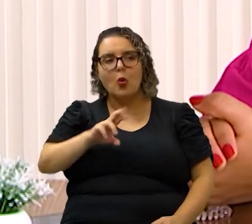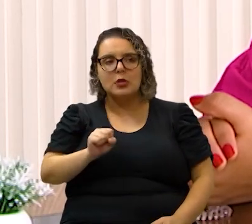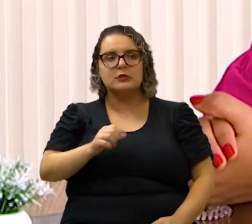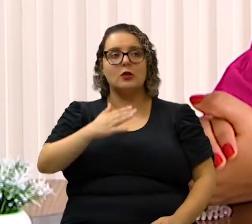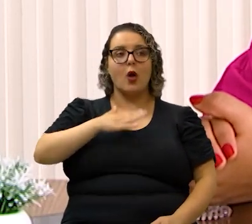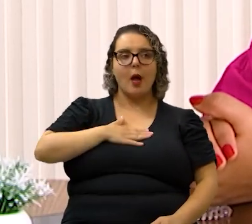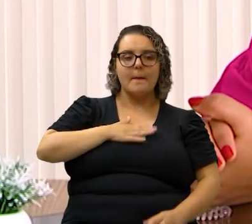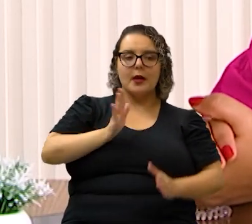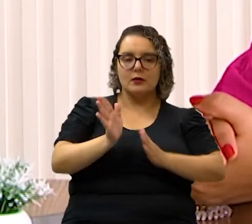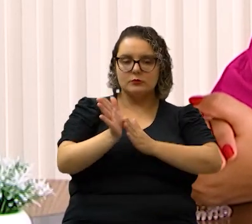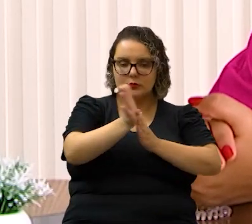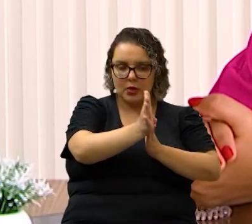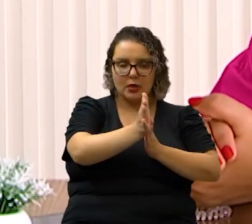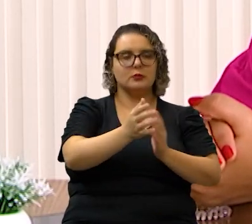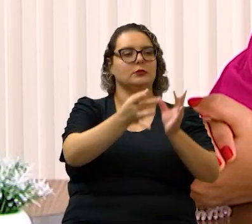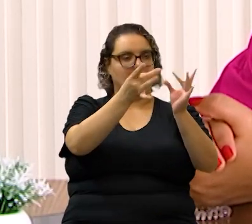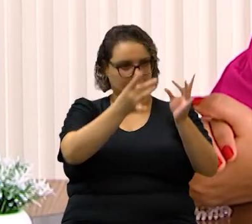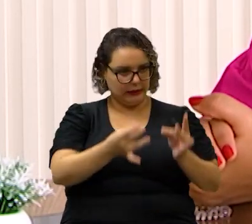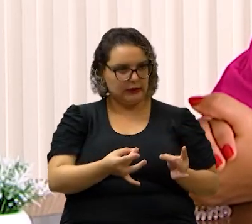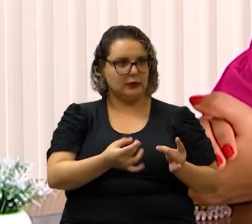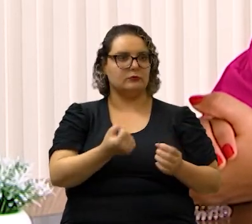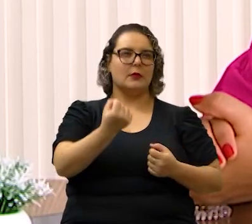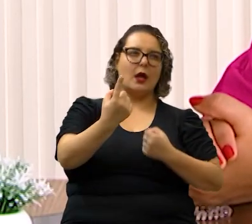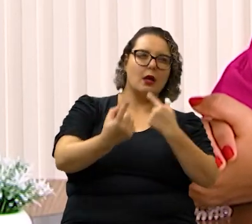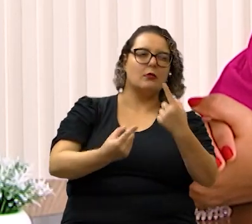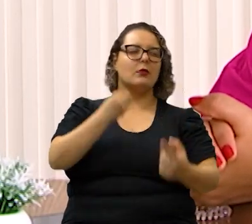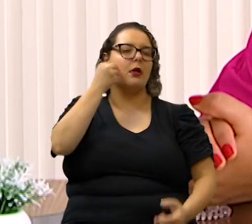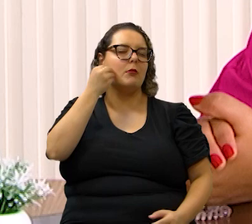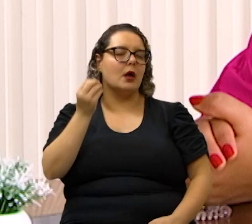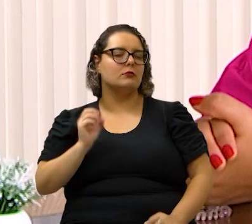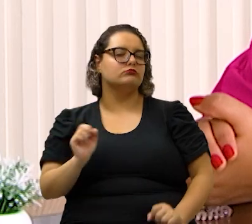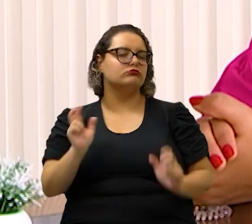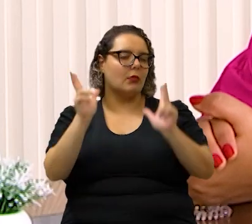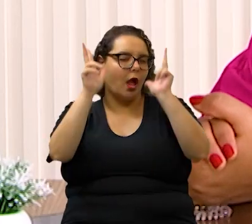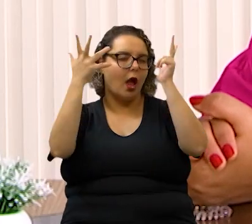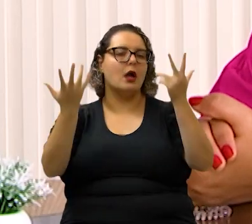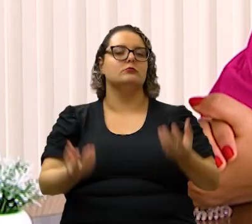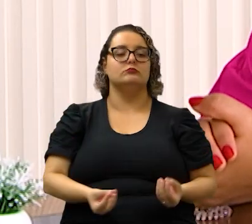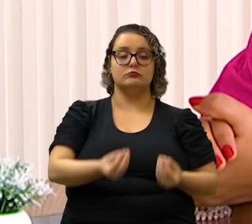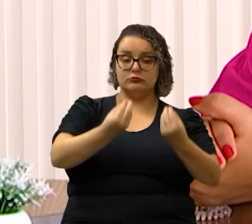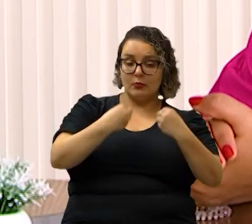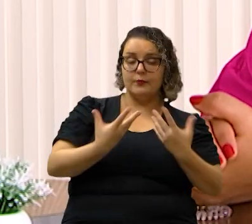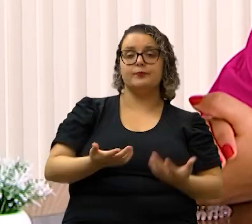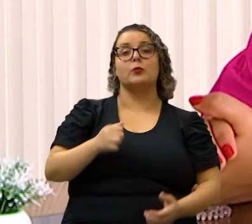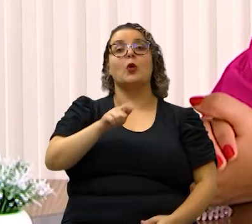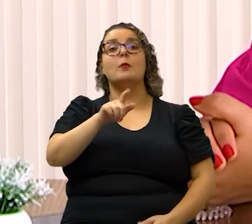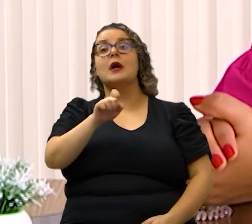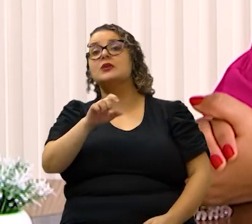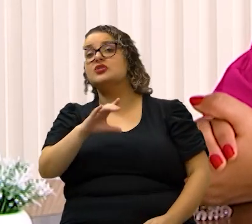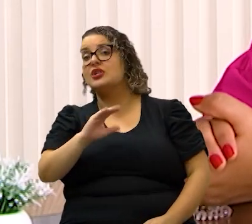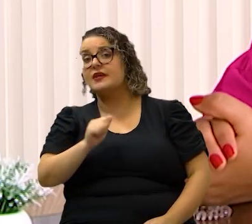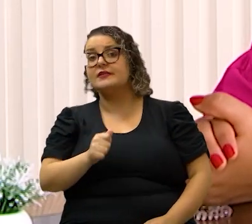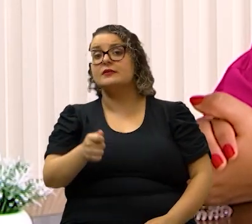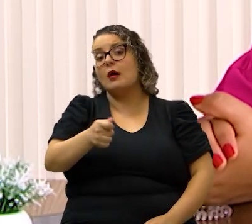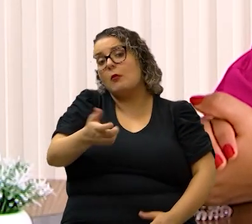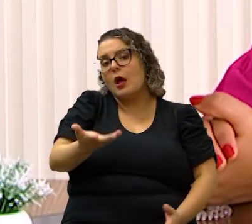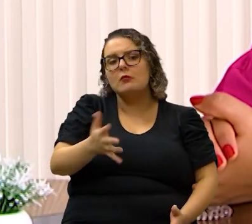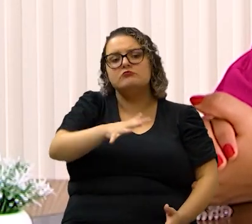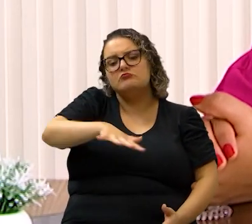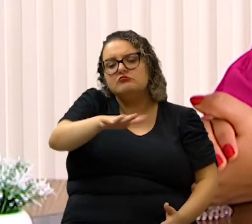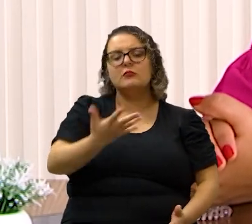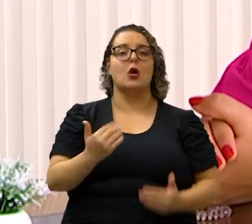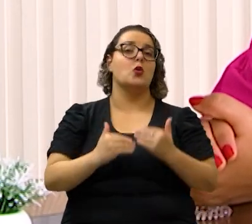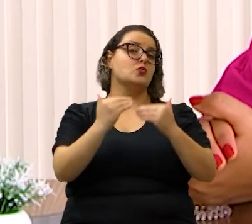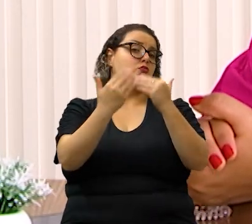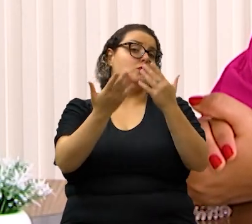visão, direcionadas por mim, trazendo alguma expertise. Então, uma agência que foi contratada mais focado